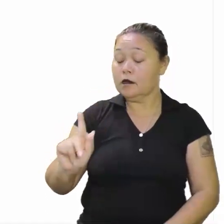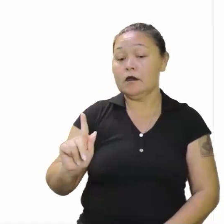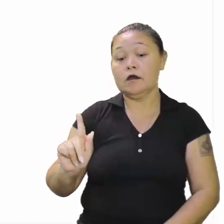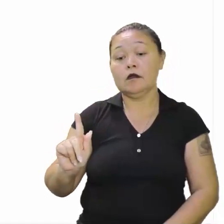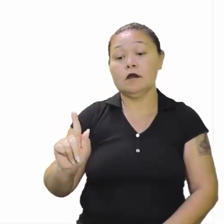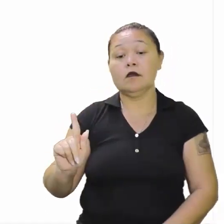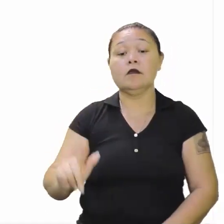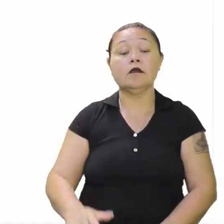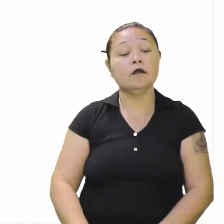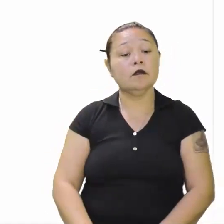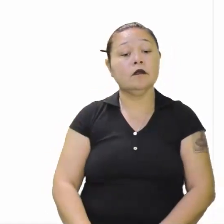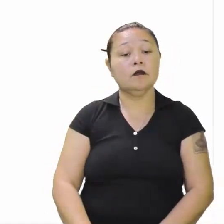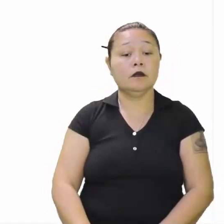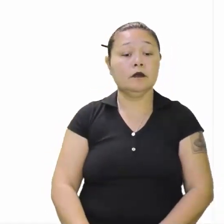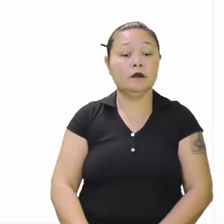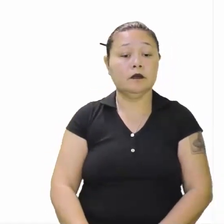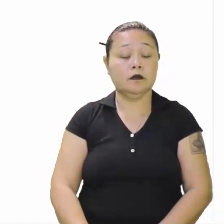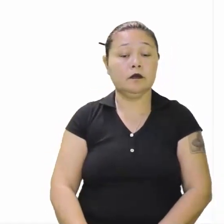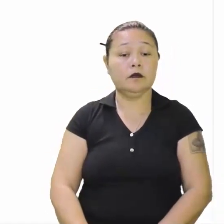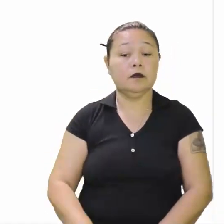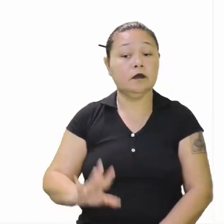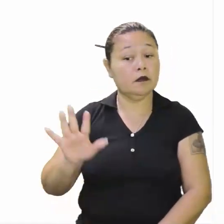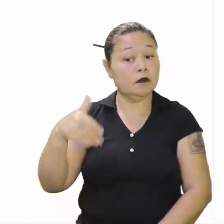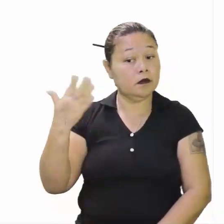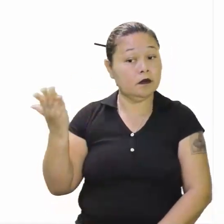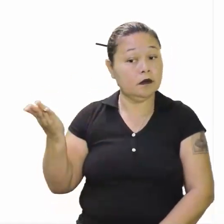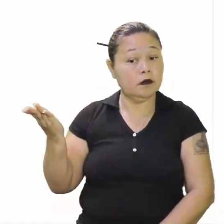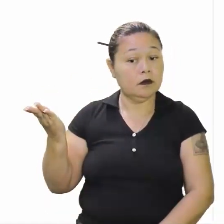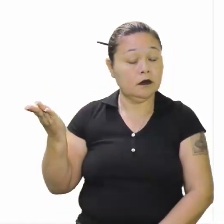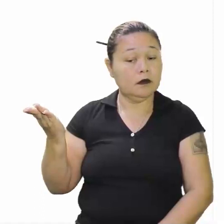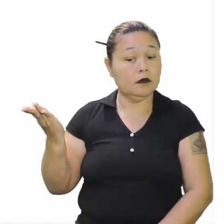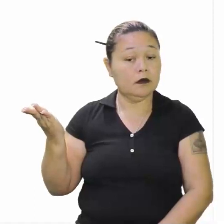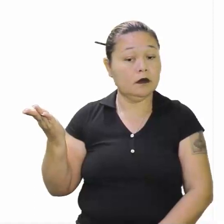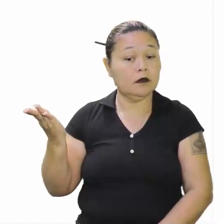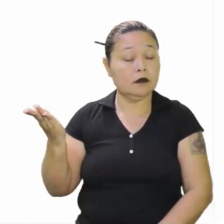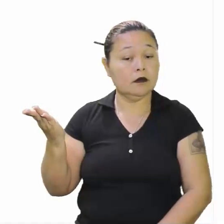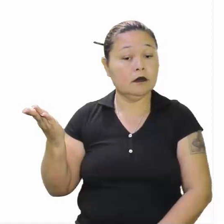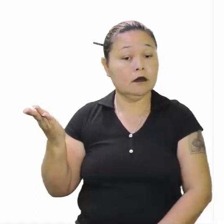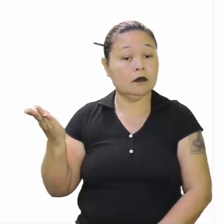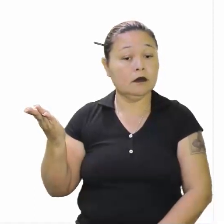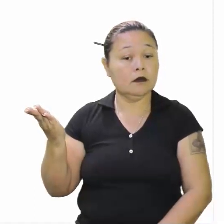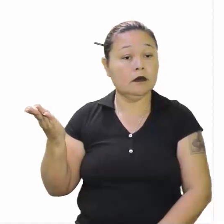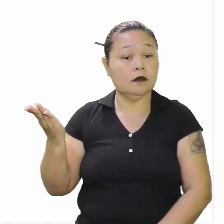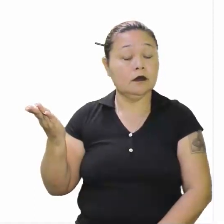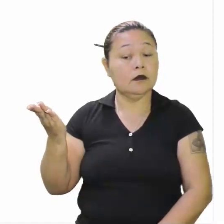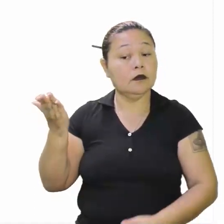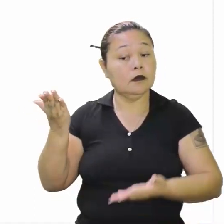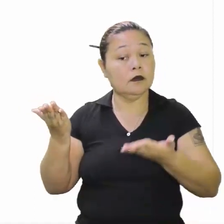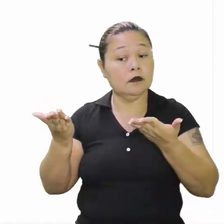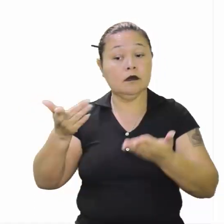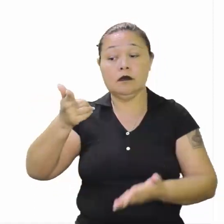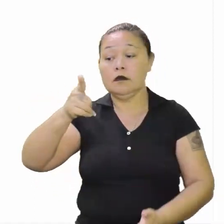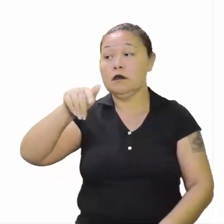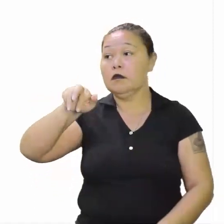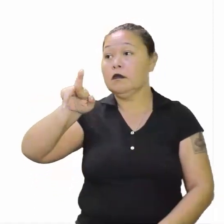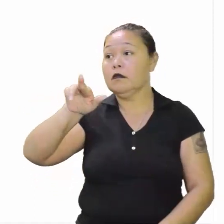através de kg. Então, está vendo aqui, ó, a Grandeza é